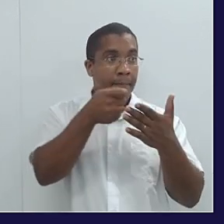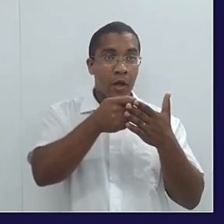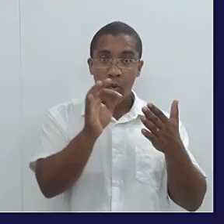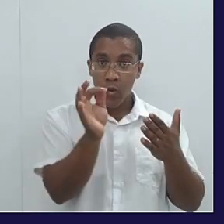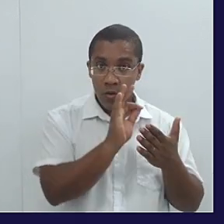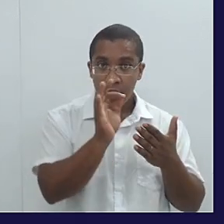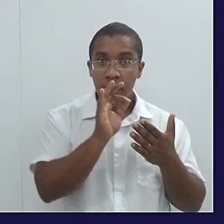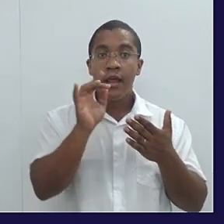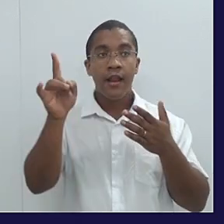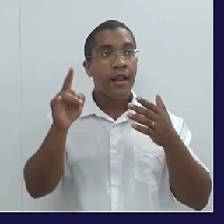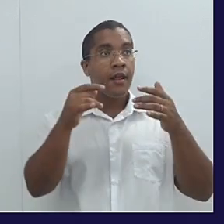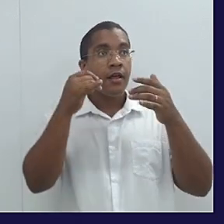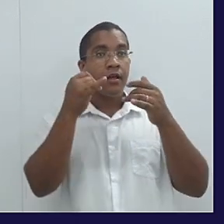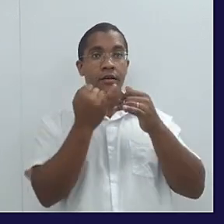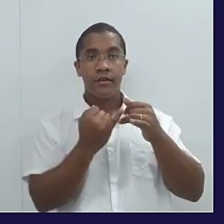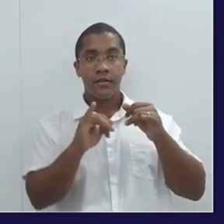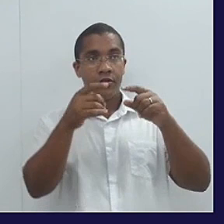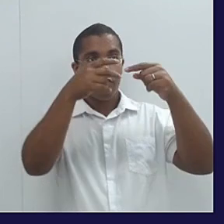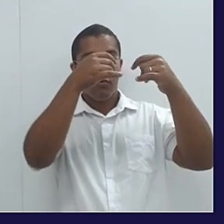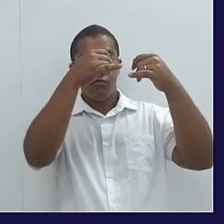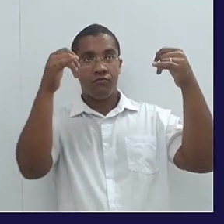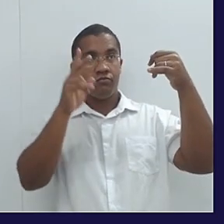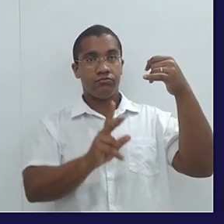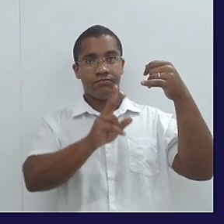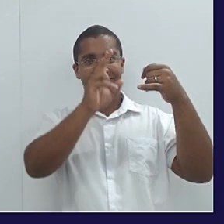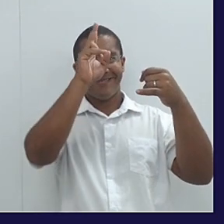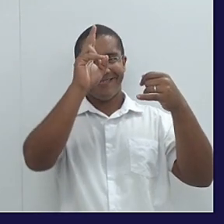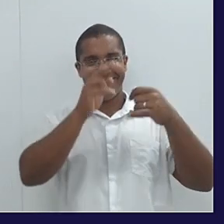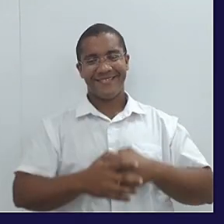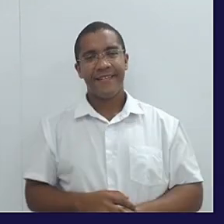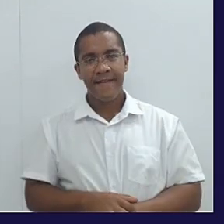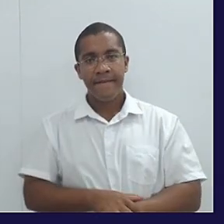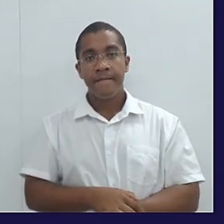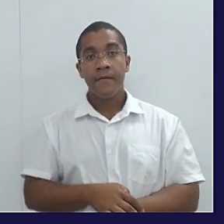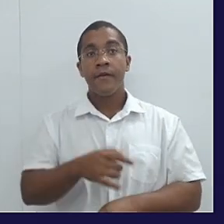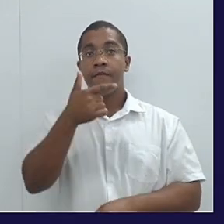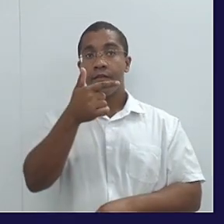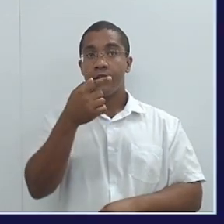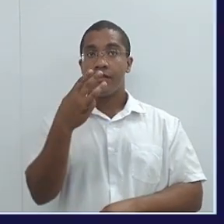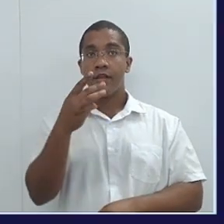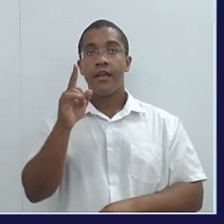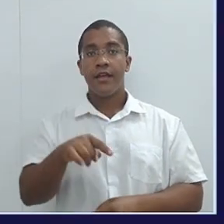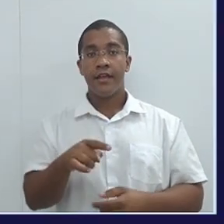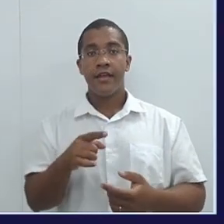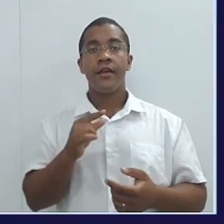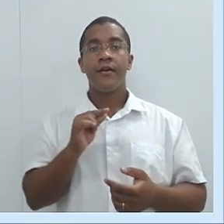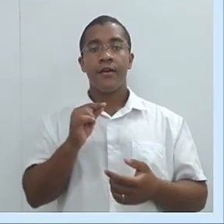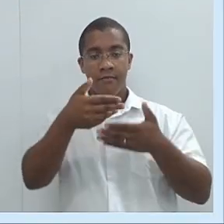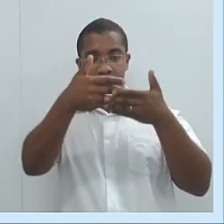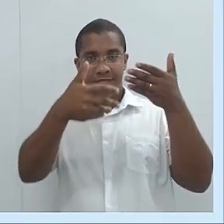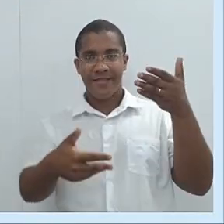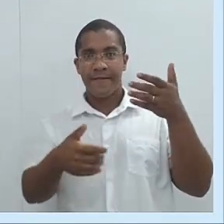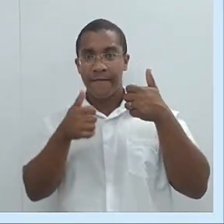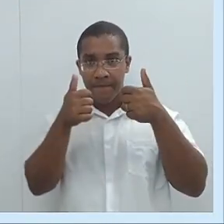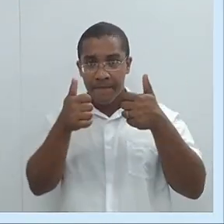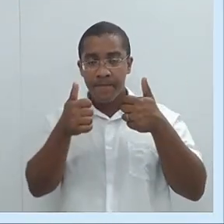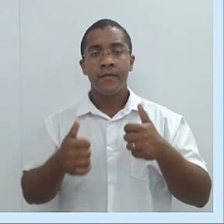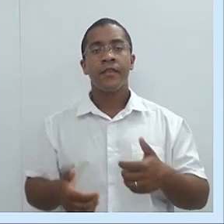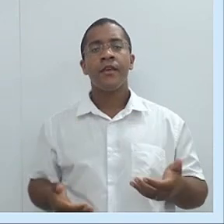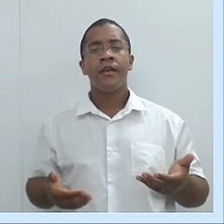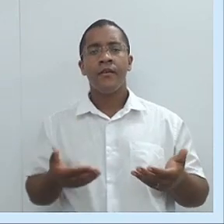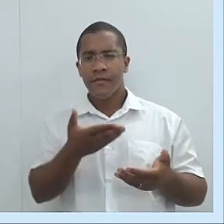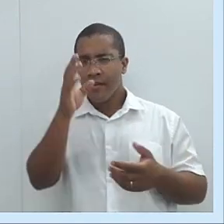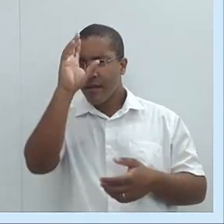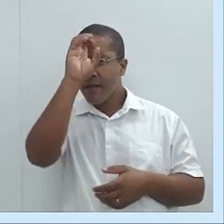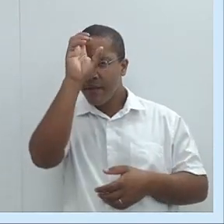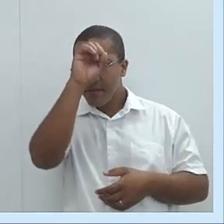a sua energia ela pode ser cortada. E no número 23 vai vir o boleto bancário. E aí, galerinha do oitavo